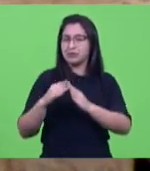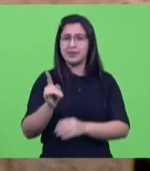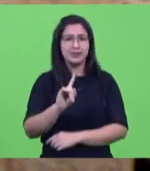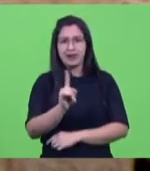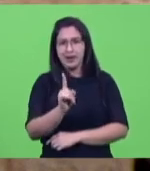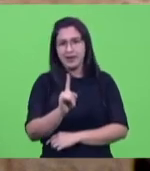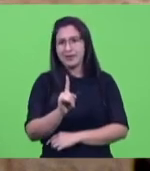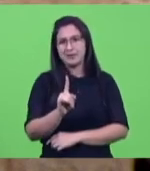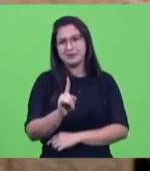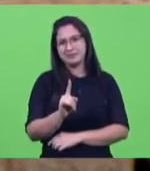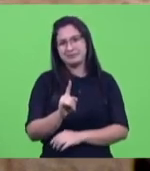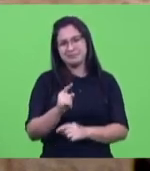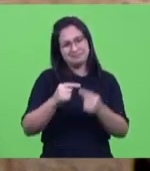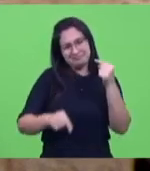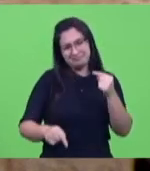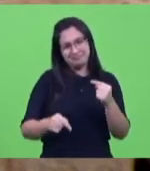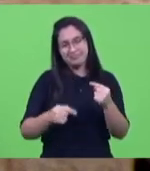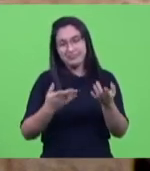ver com isso, não. A criança,